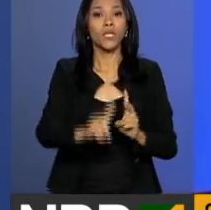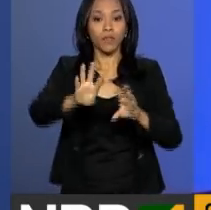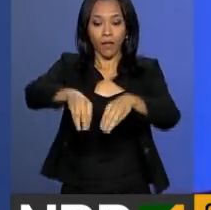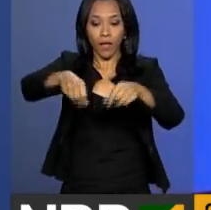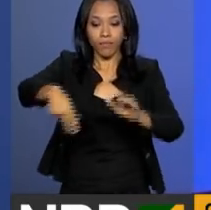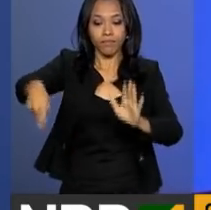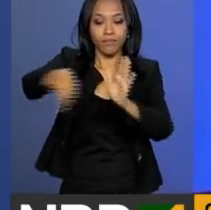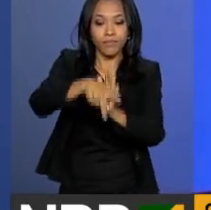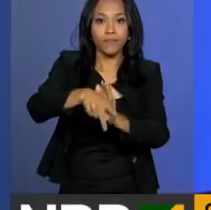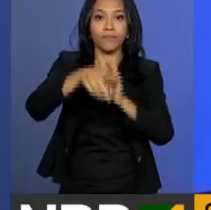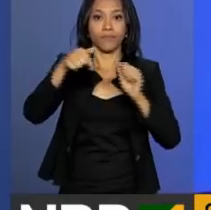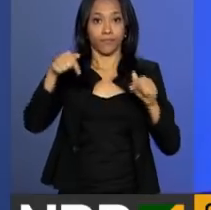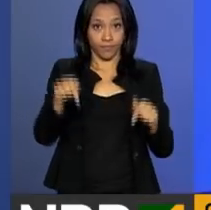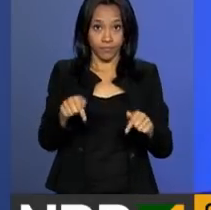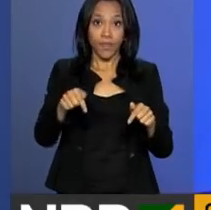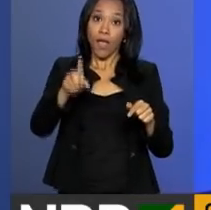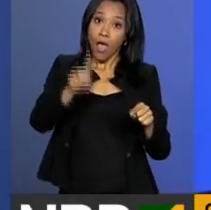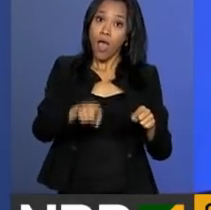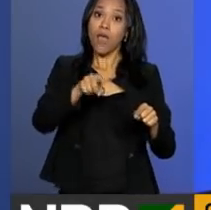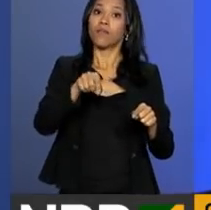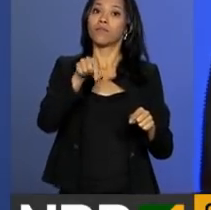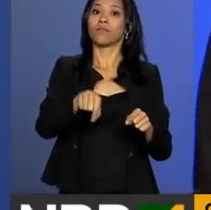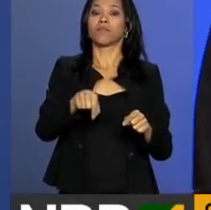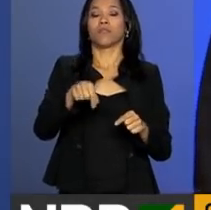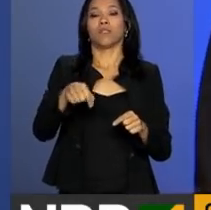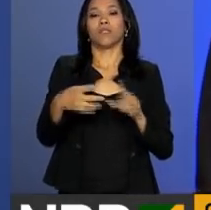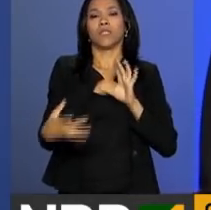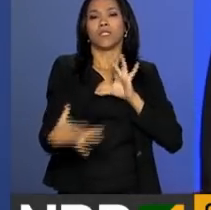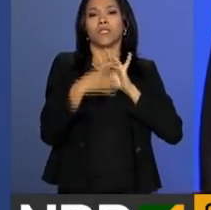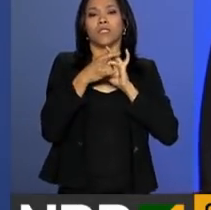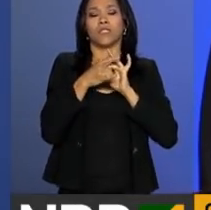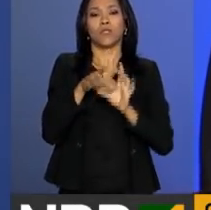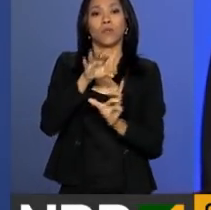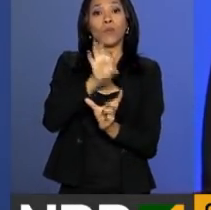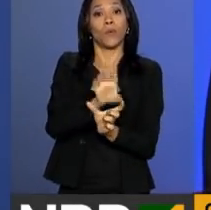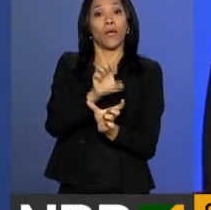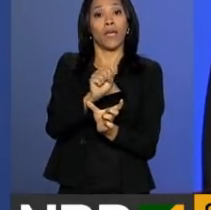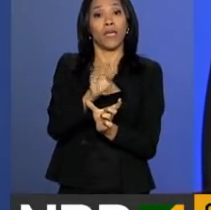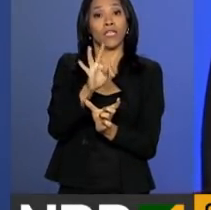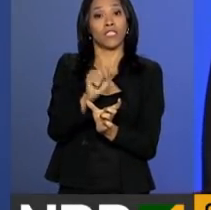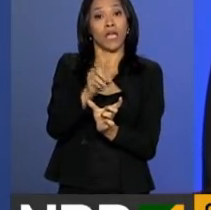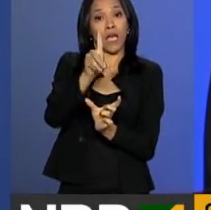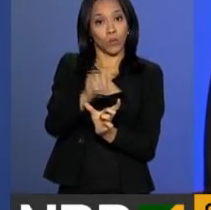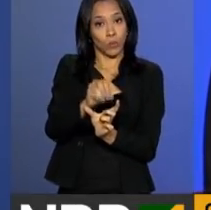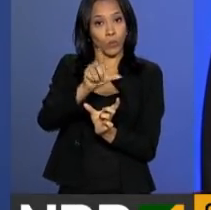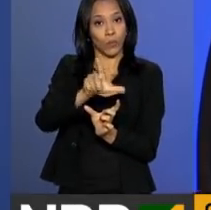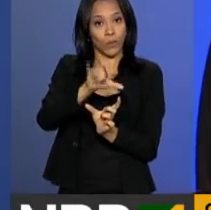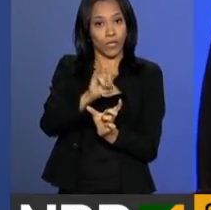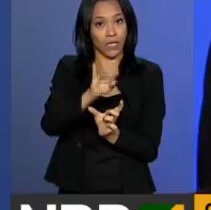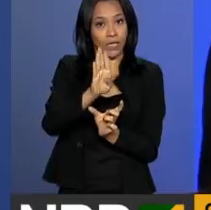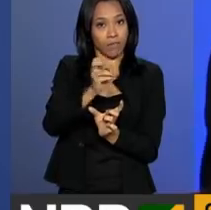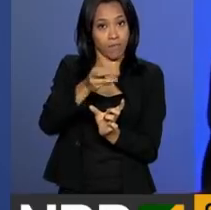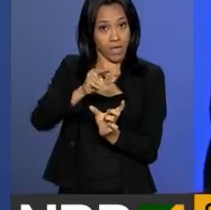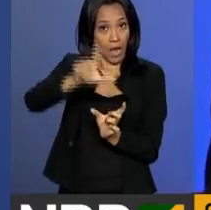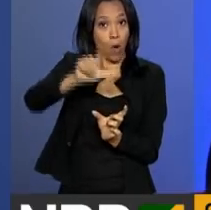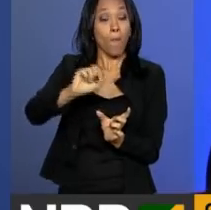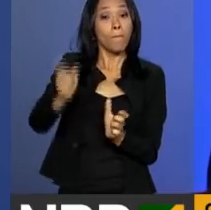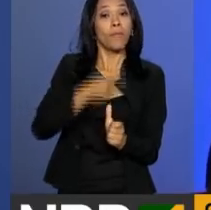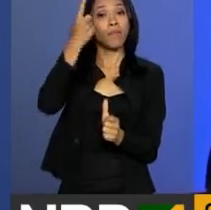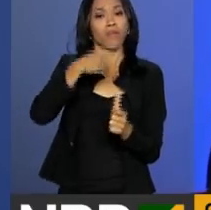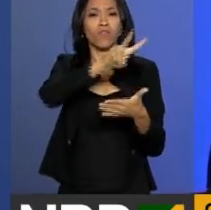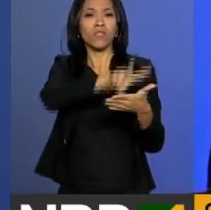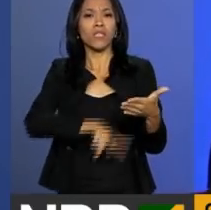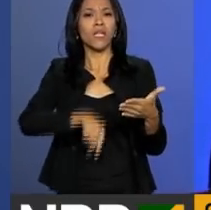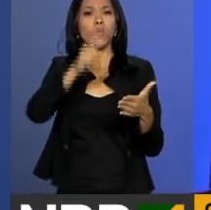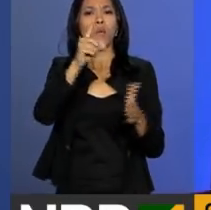são teses é típica do estado liberal quando você ler a constituição o primeiro você vê um capítulo inteiro sobre os direitos